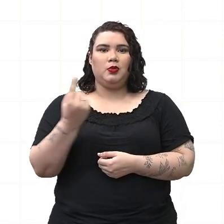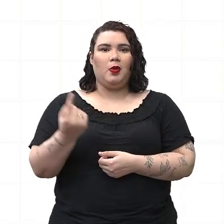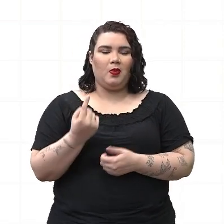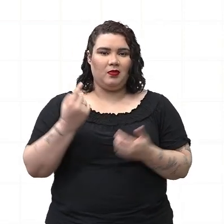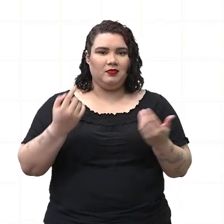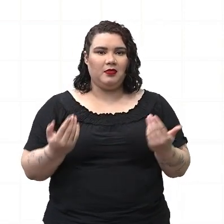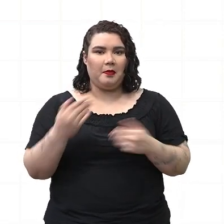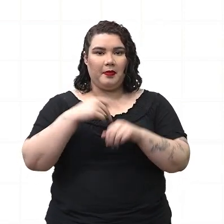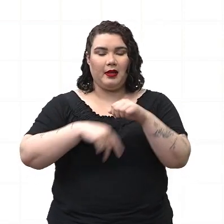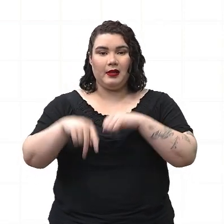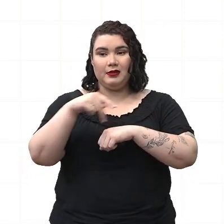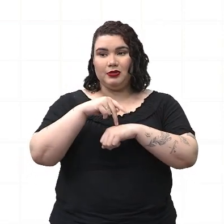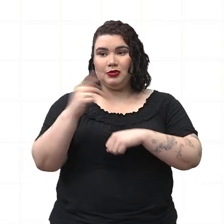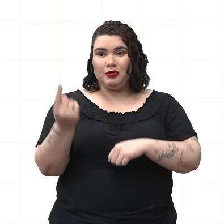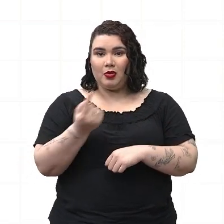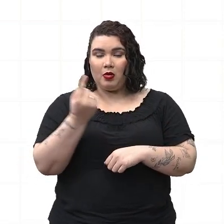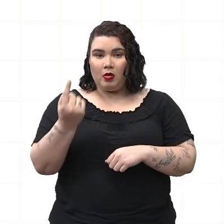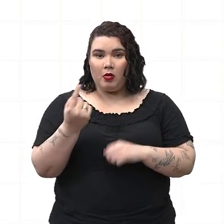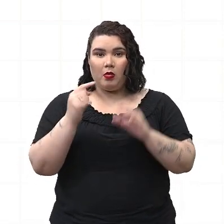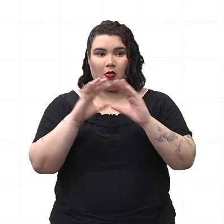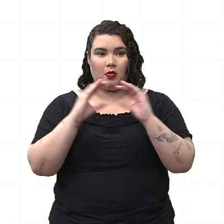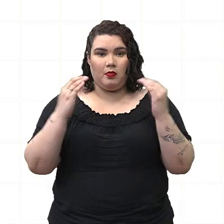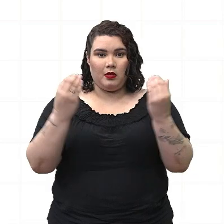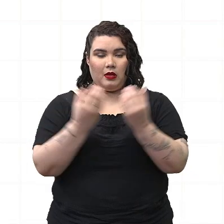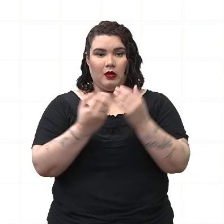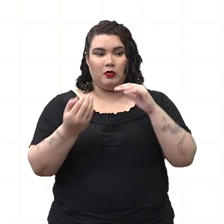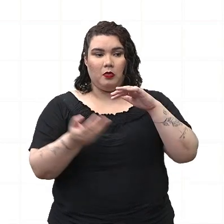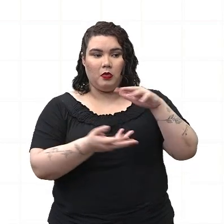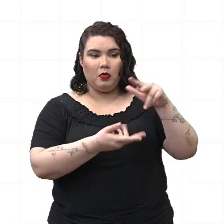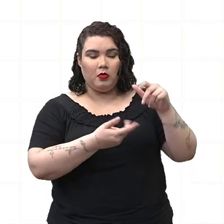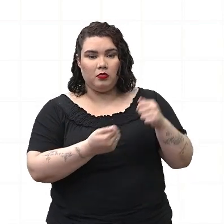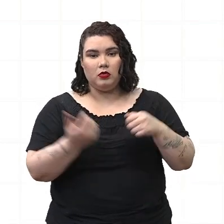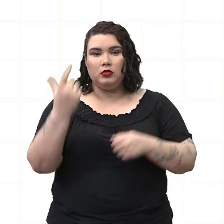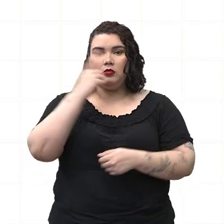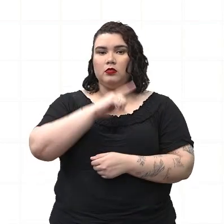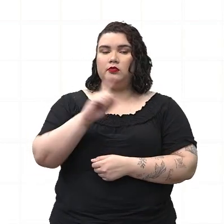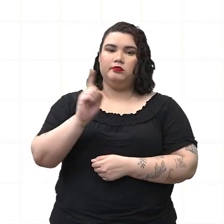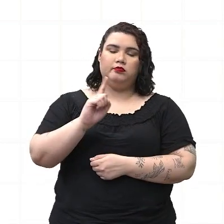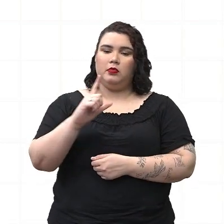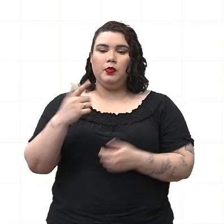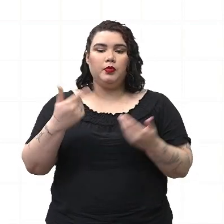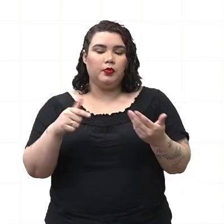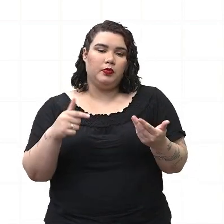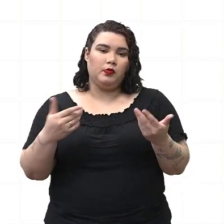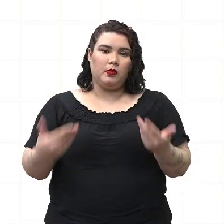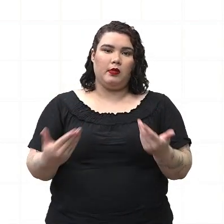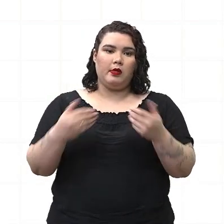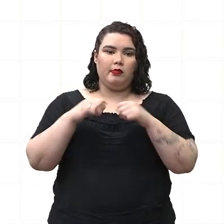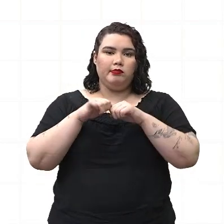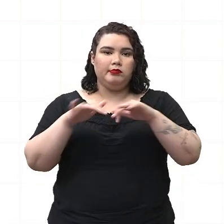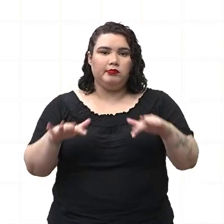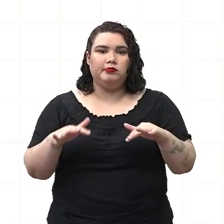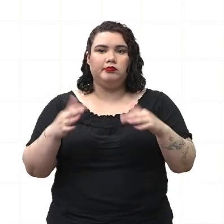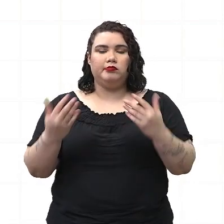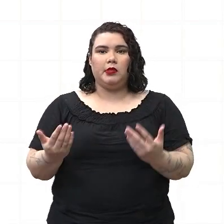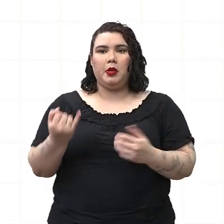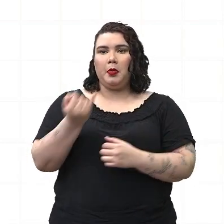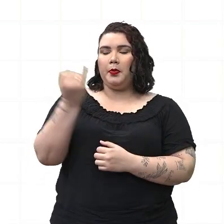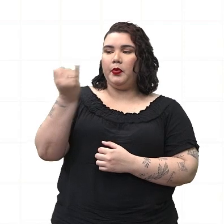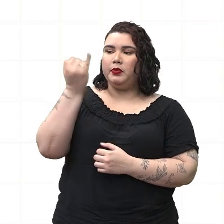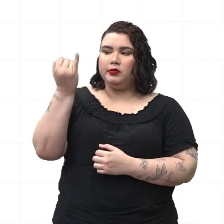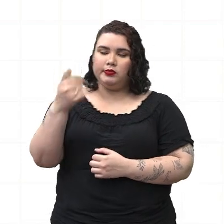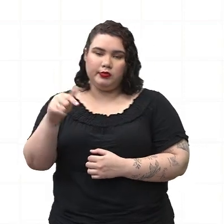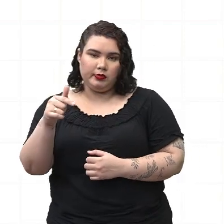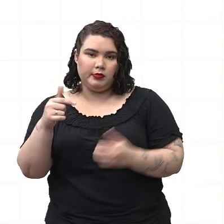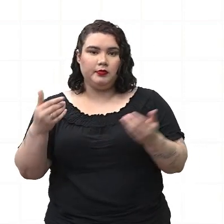que são sozinhos, para a comunidade internacional, eles não conseguem ter muita abrangência, não conseguem ter muita relevância. O